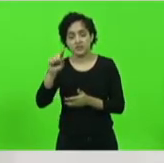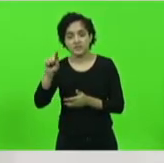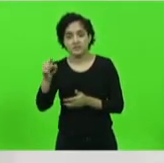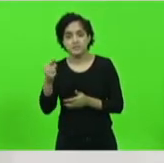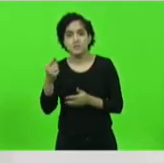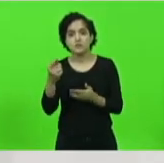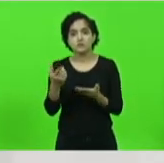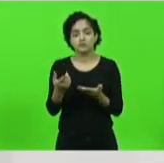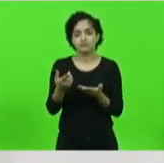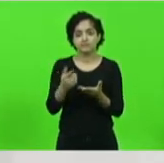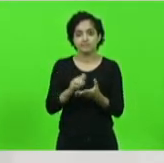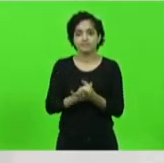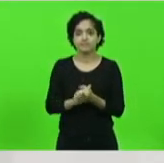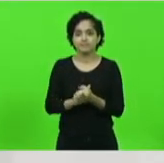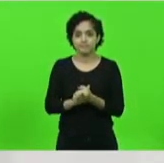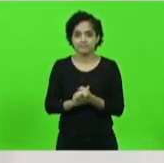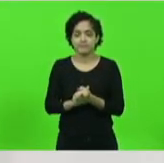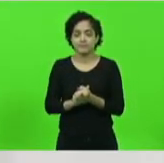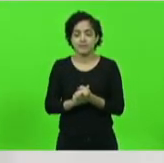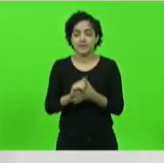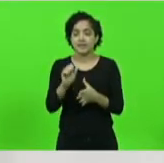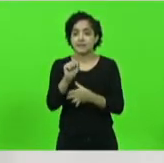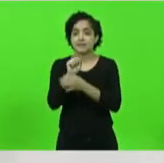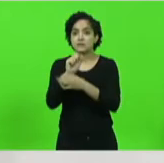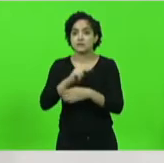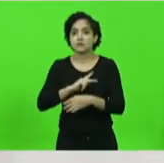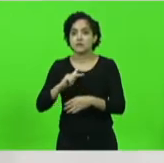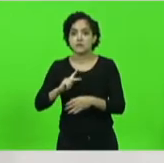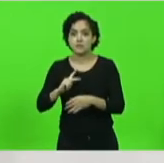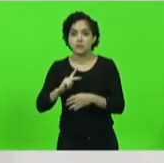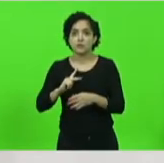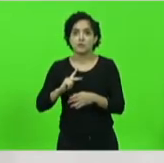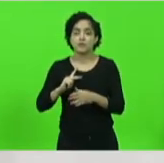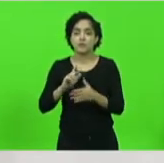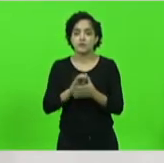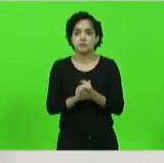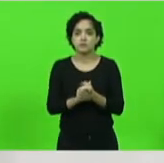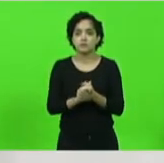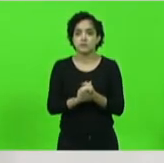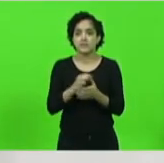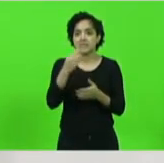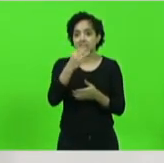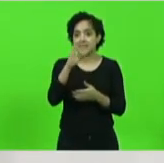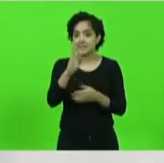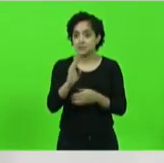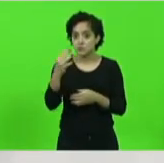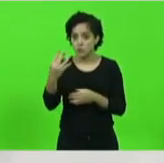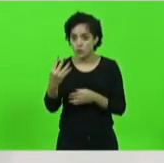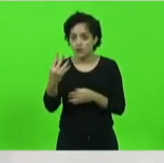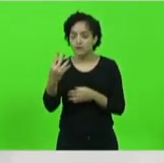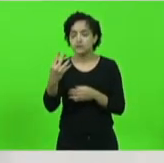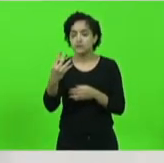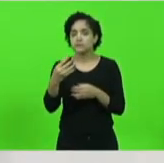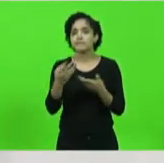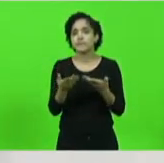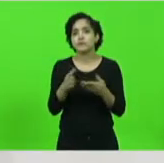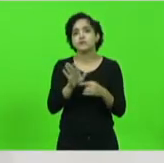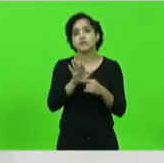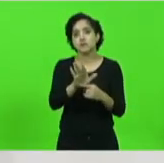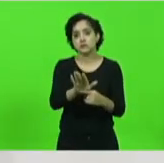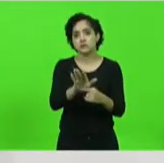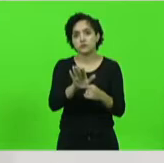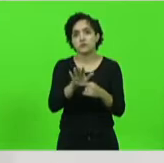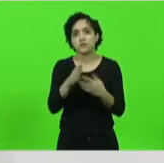23.302 pessoas da segurança pública, 3 quartos da segurança pública vão ser mais beneficiadas com